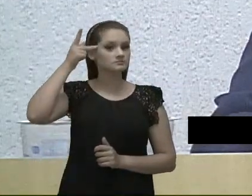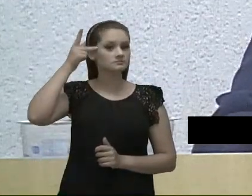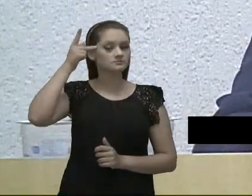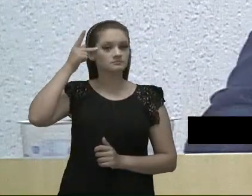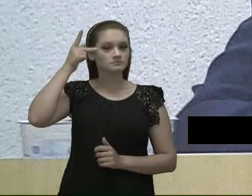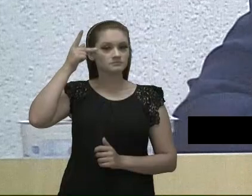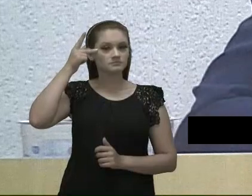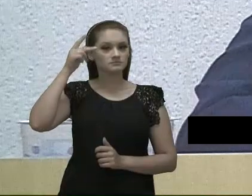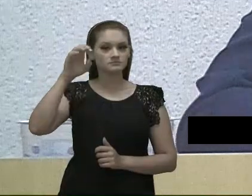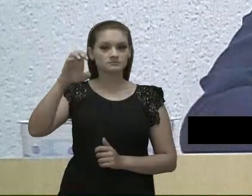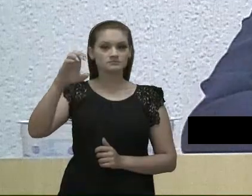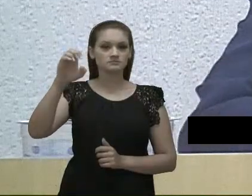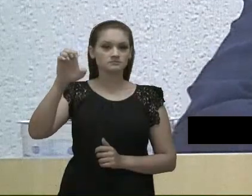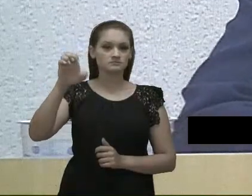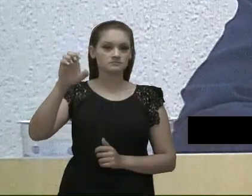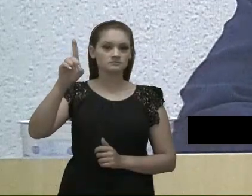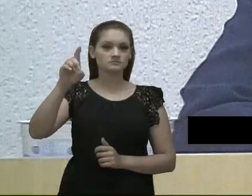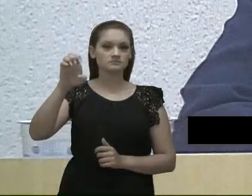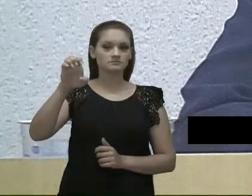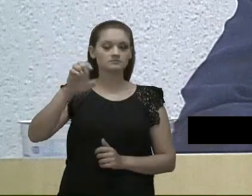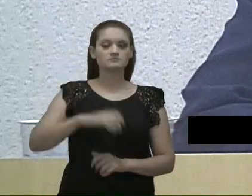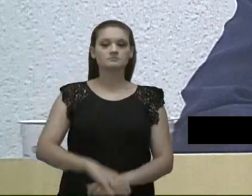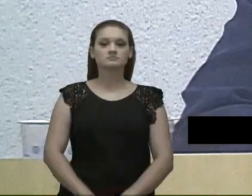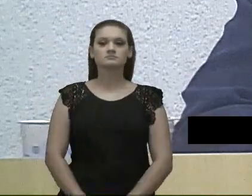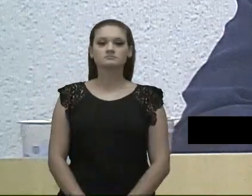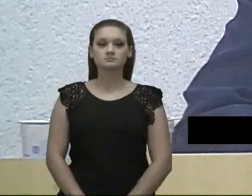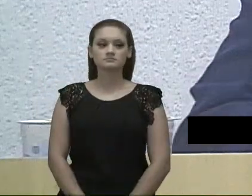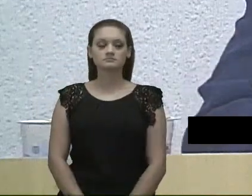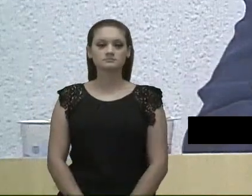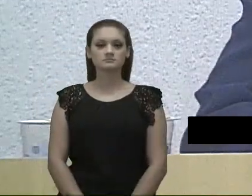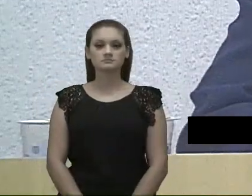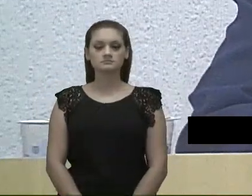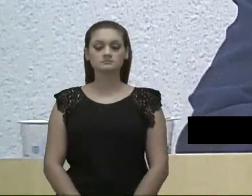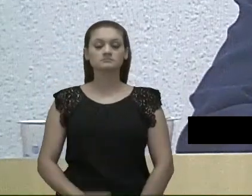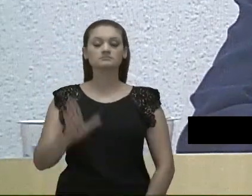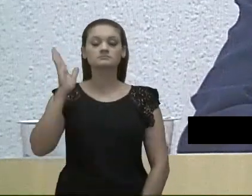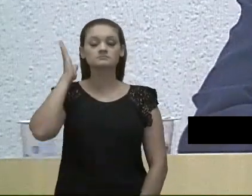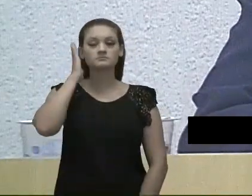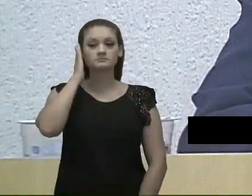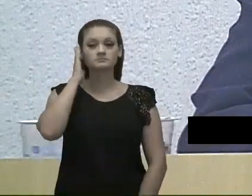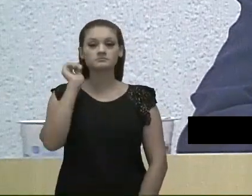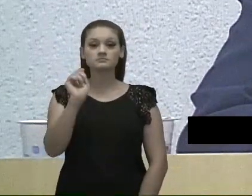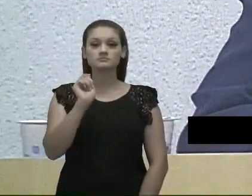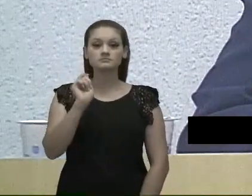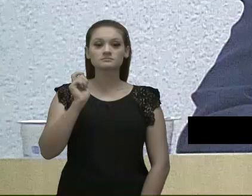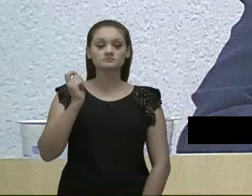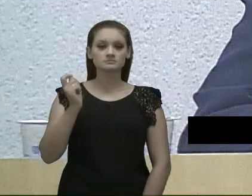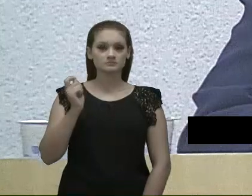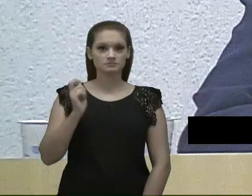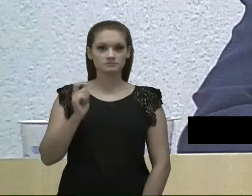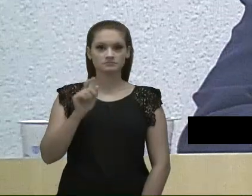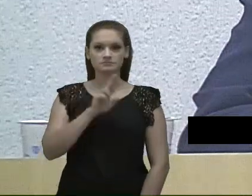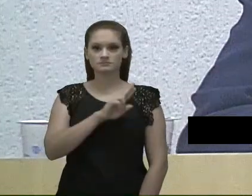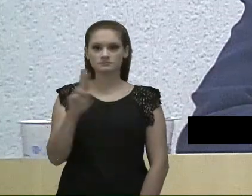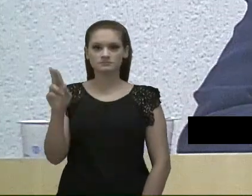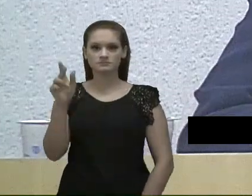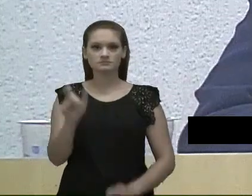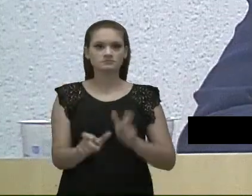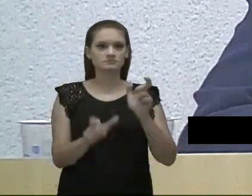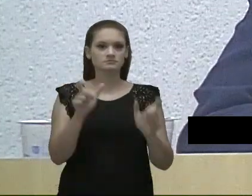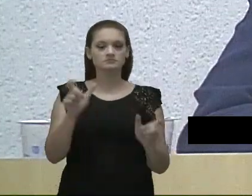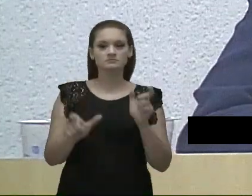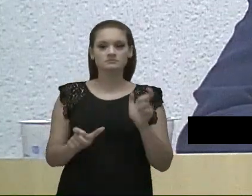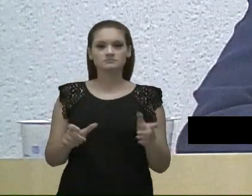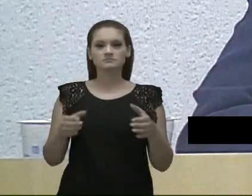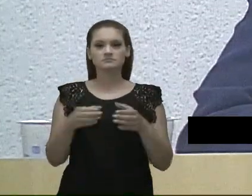Paulo, da sede. Tá. A senhora sabe me dizer quem participou desse processo, os nomes das pessoas que participaram desse